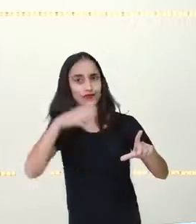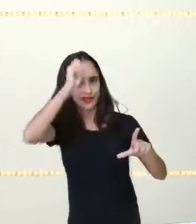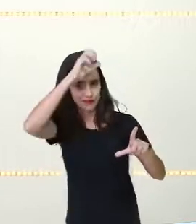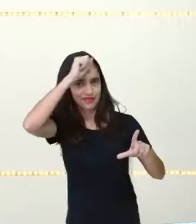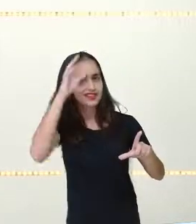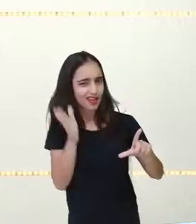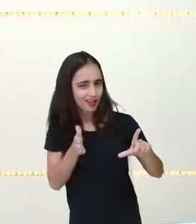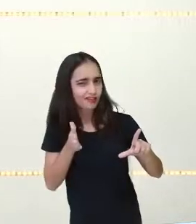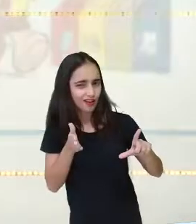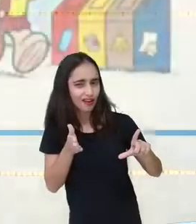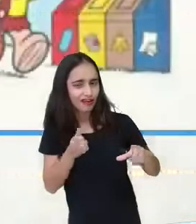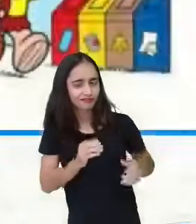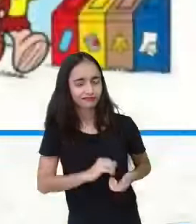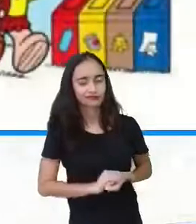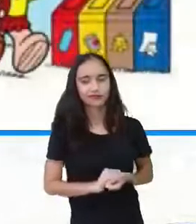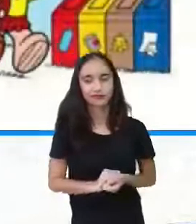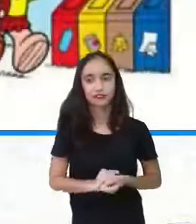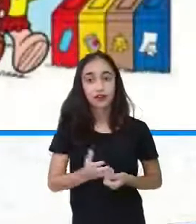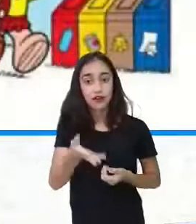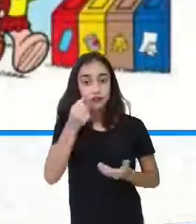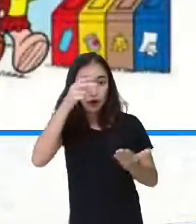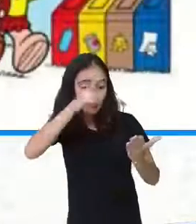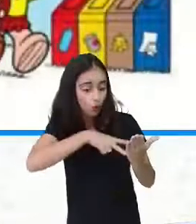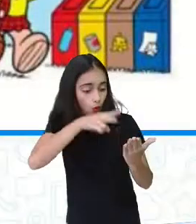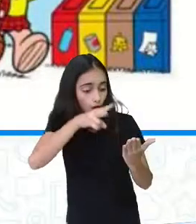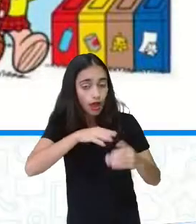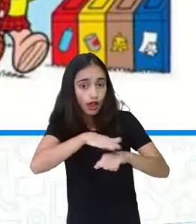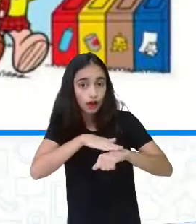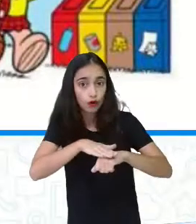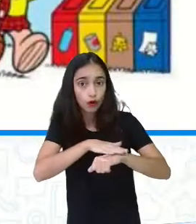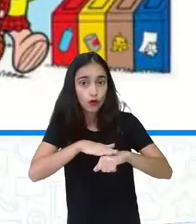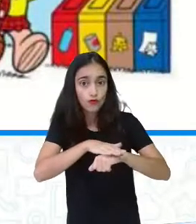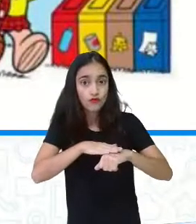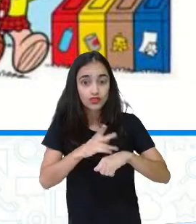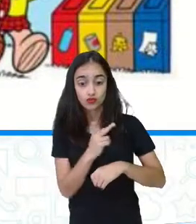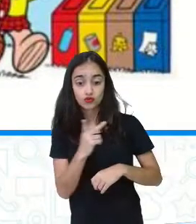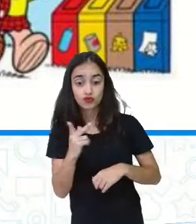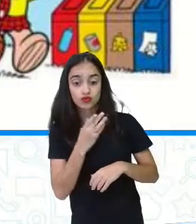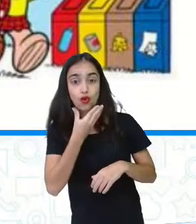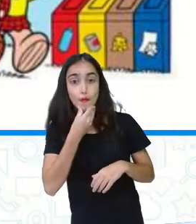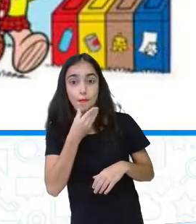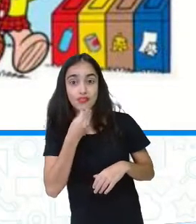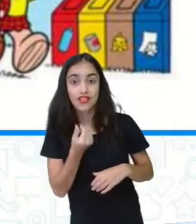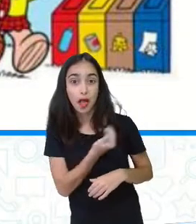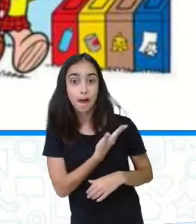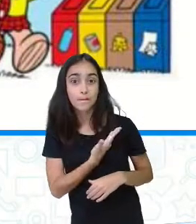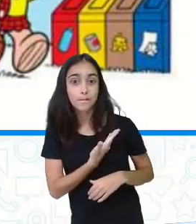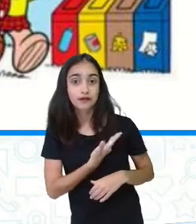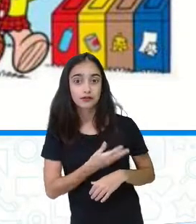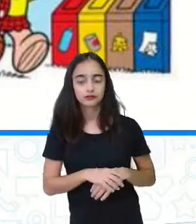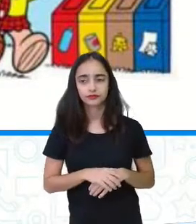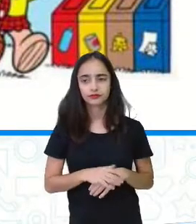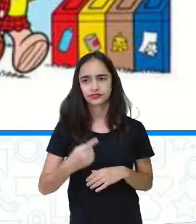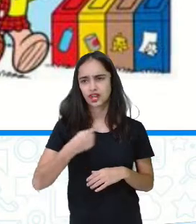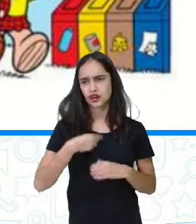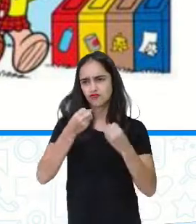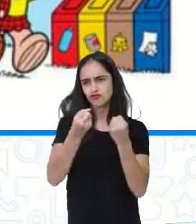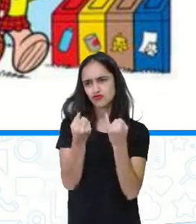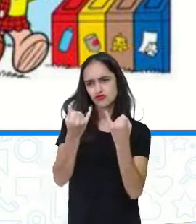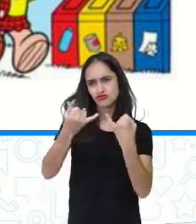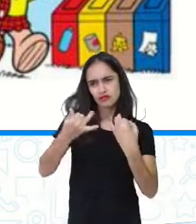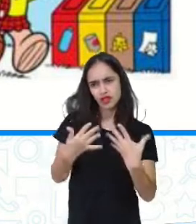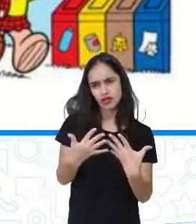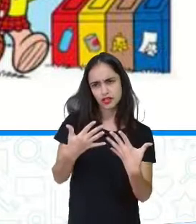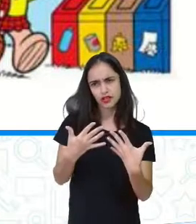tirinhas vamos lá ler aí os balões da conversa aí do Cebolinha e do Cascão eu vou explicar o meu novo plano